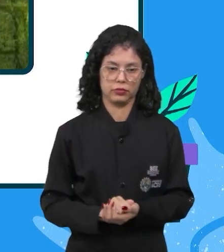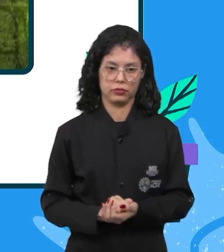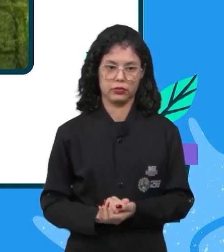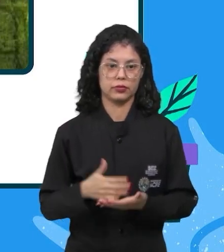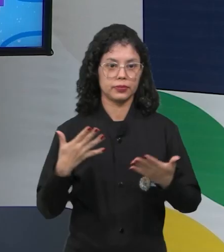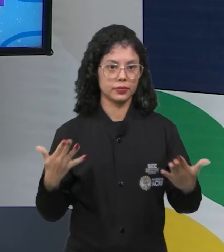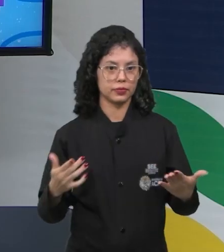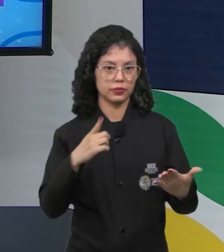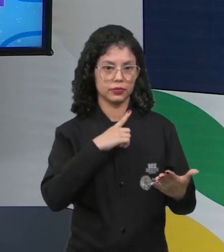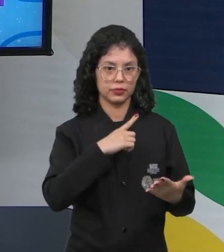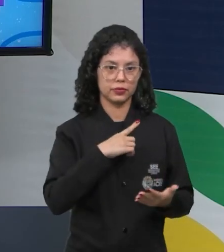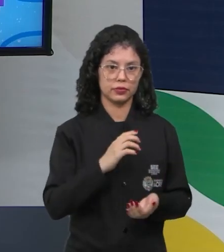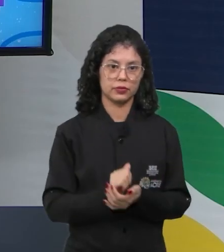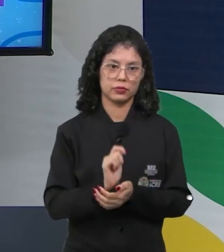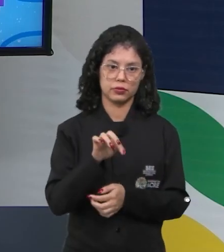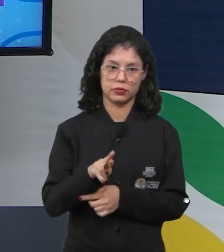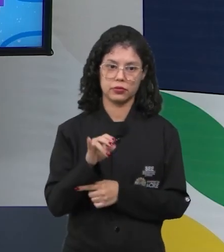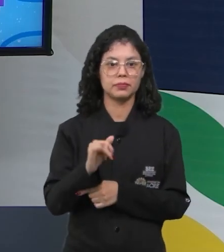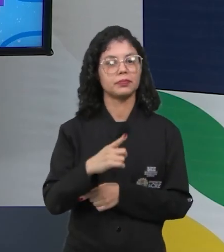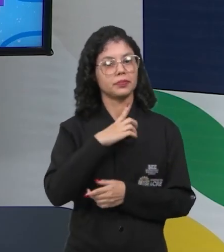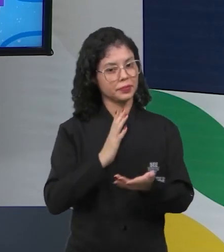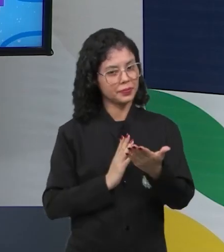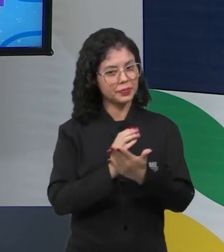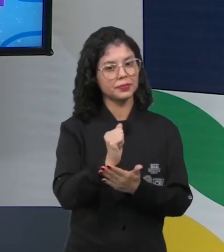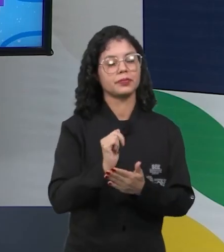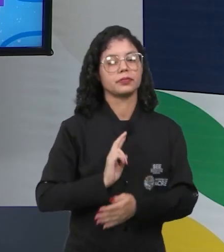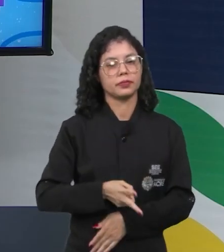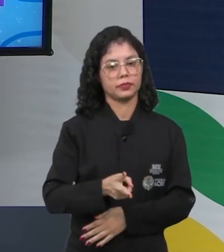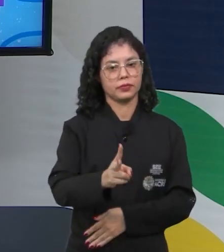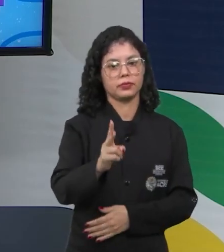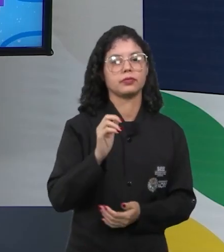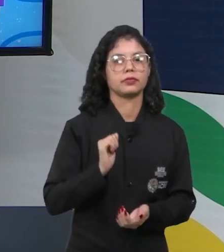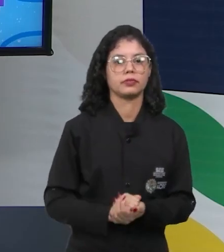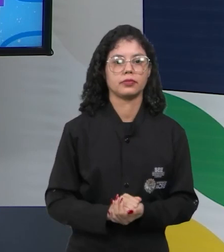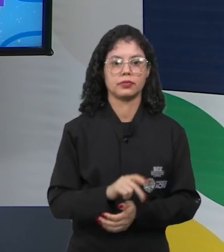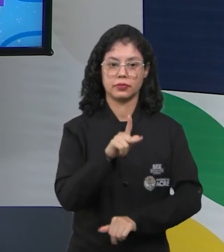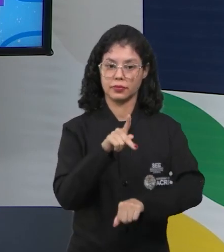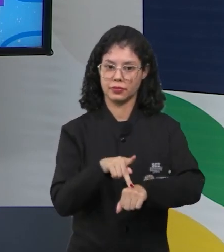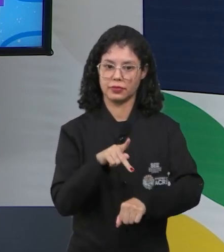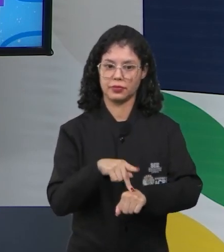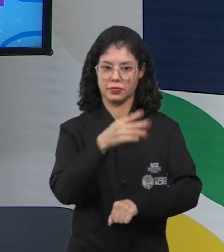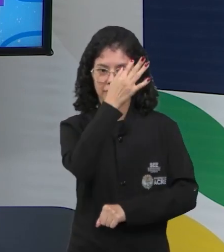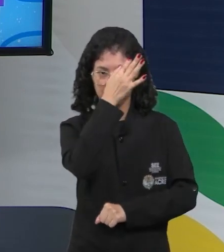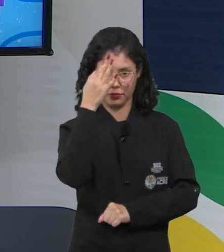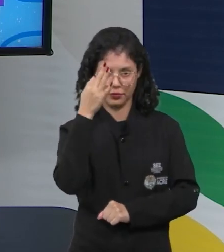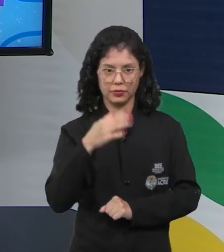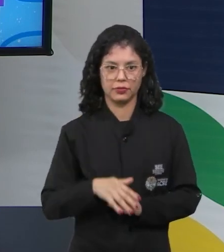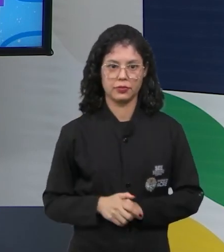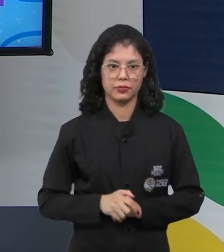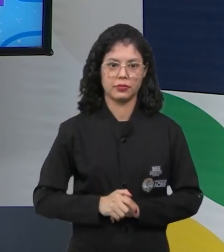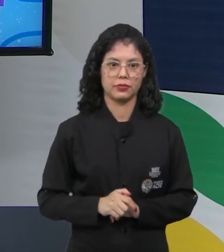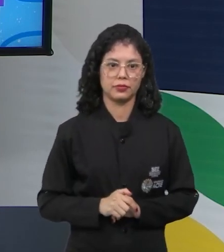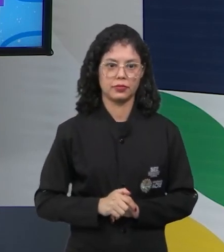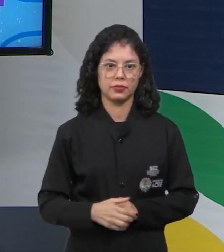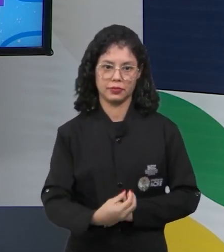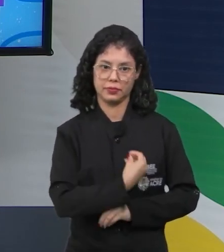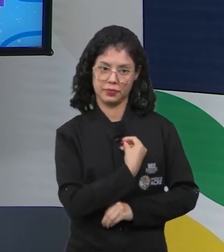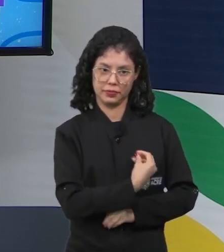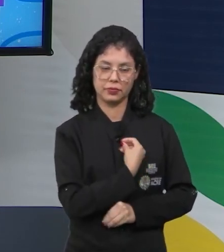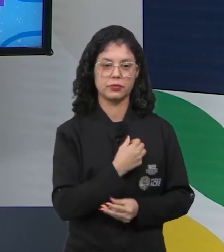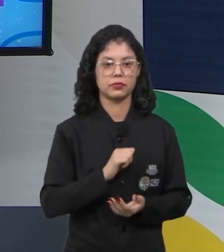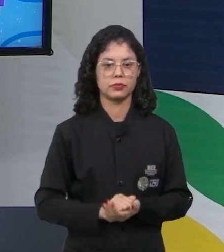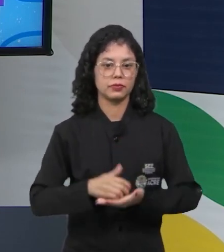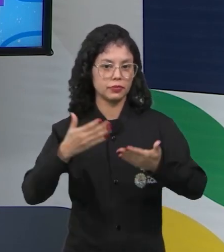E aí, os alquimistas, eles tinham essa busca incessante ali pela pedra filosofal e pelo elixir da vida,